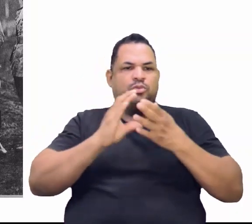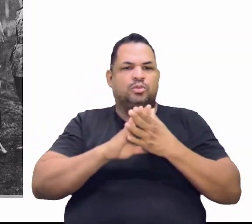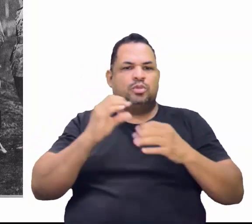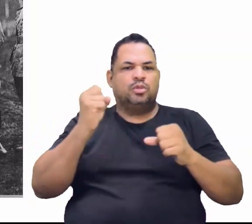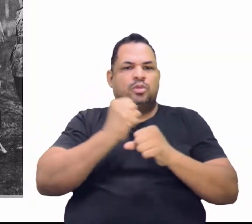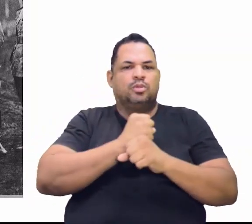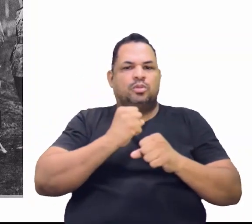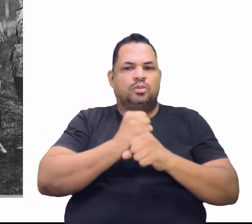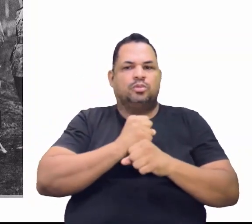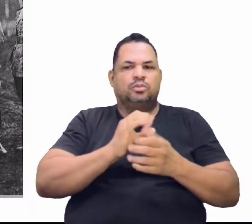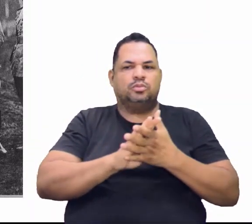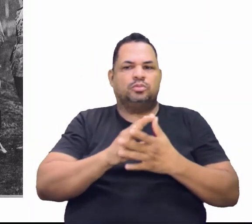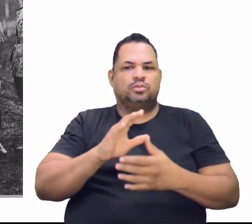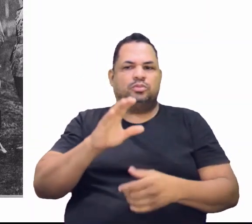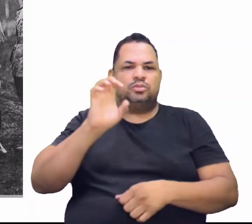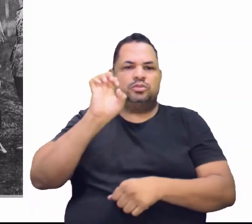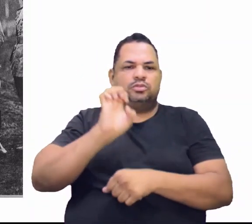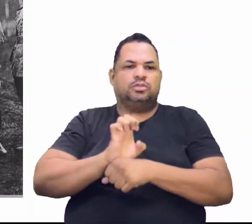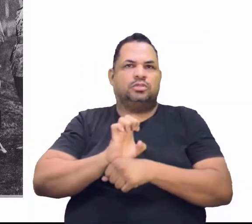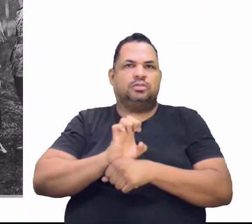de Mato Grosso.